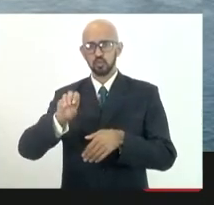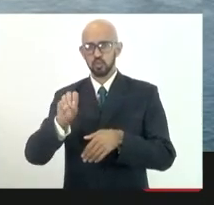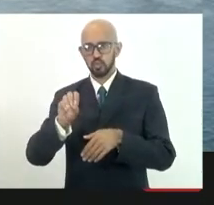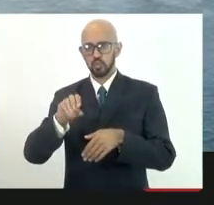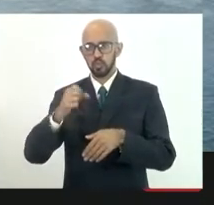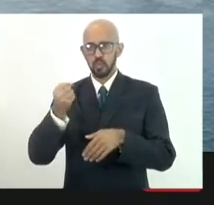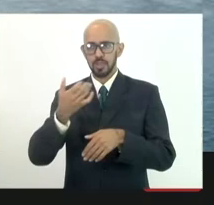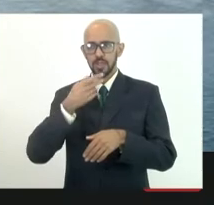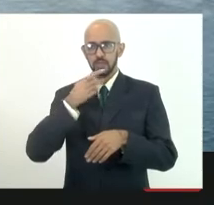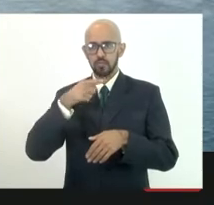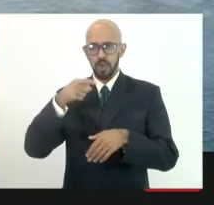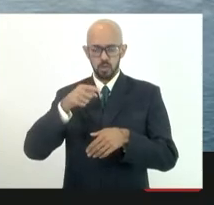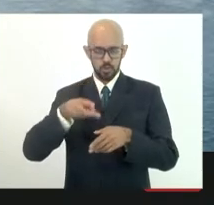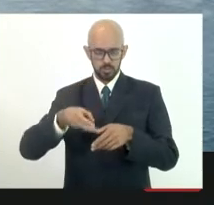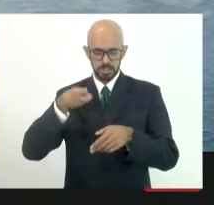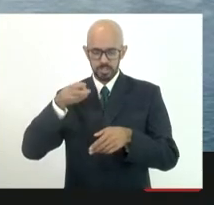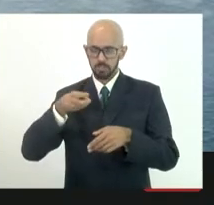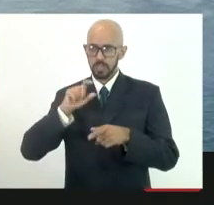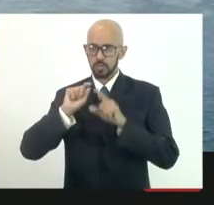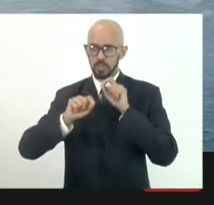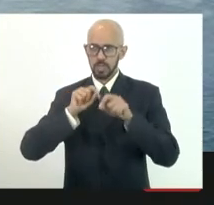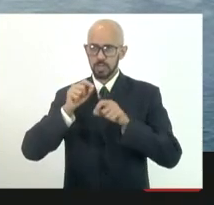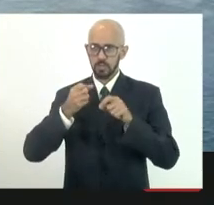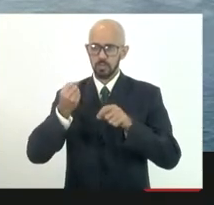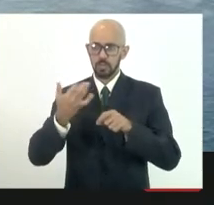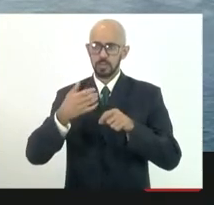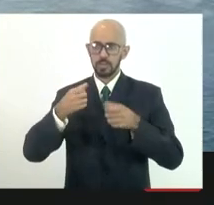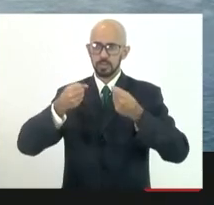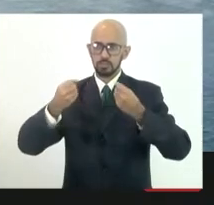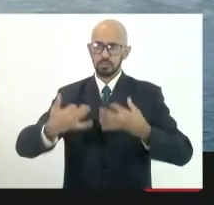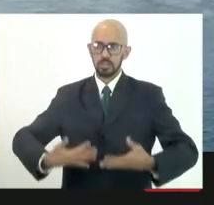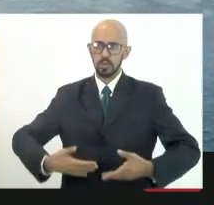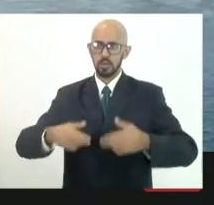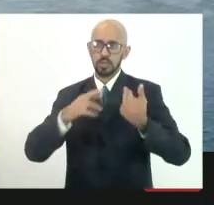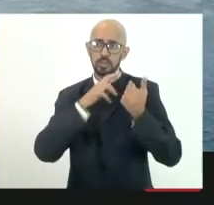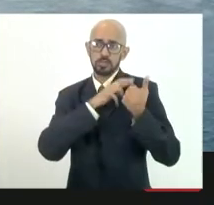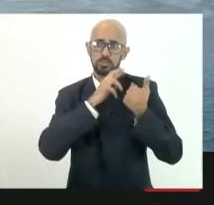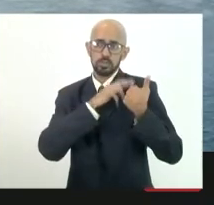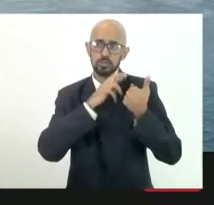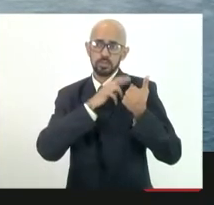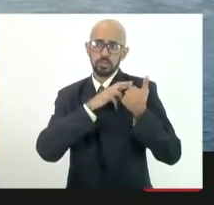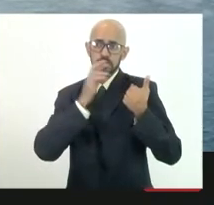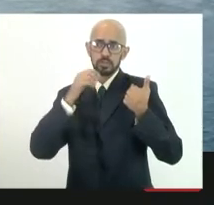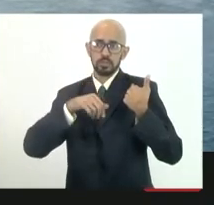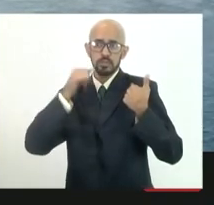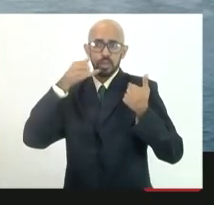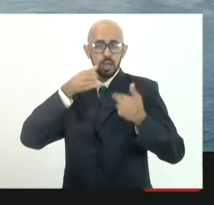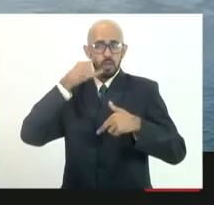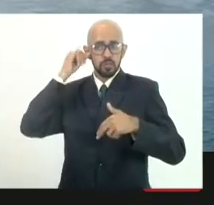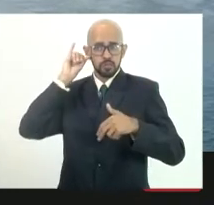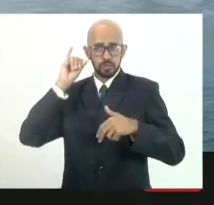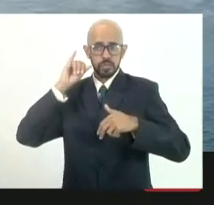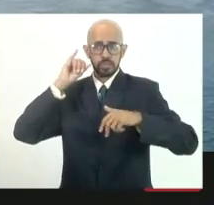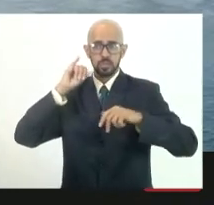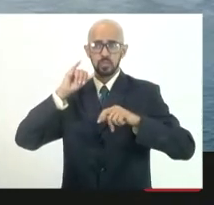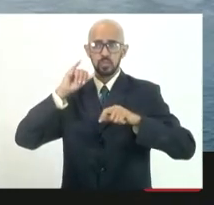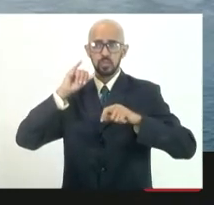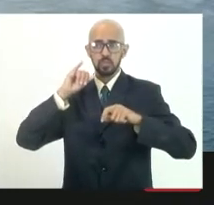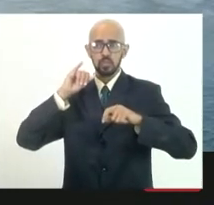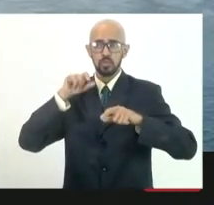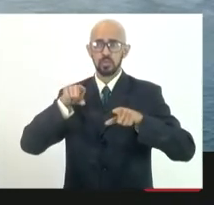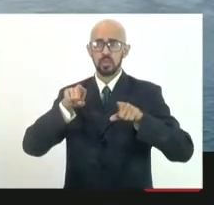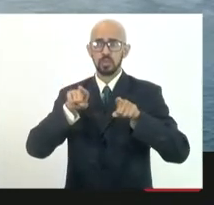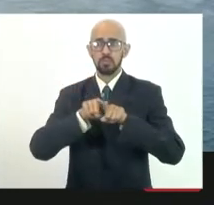quando ele fala sobre a questão, quando ele trouxe a questão da responsabilização e prevenção, dizer